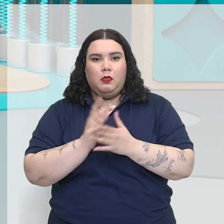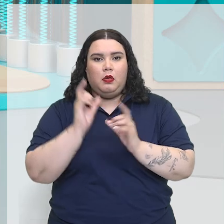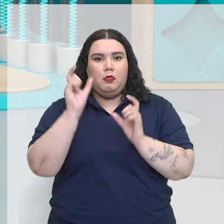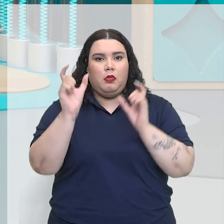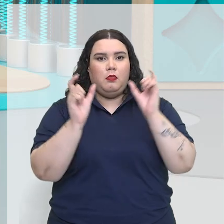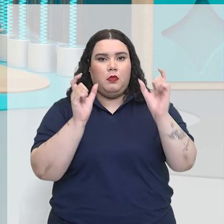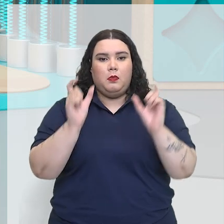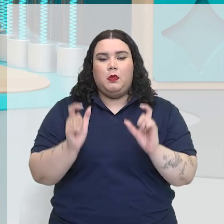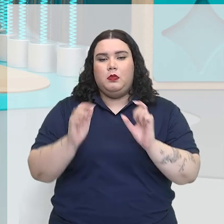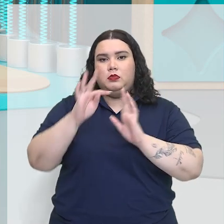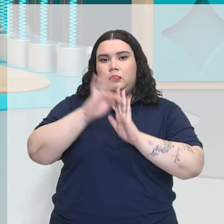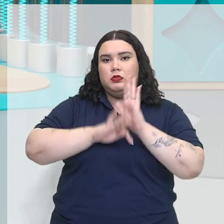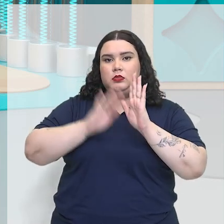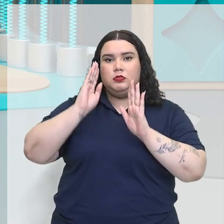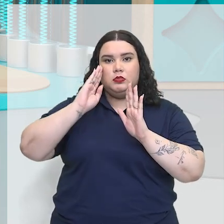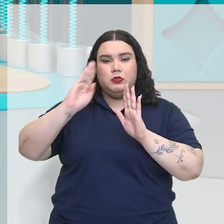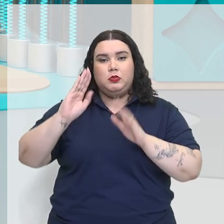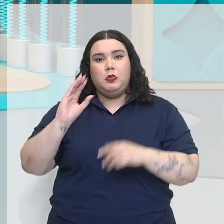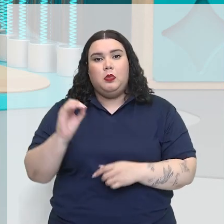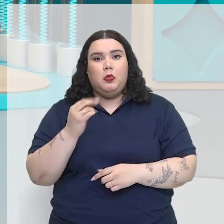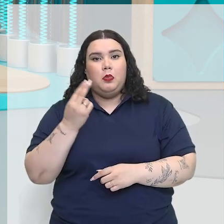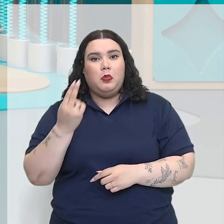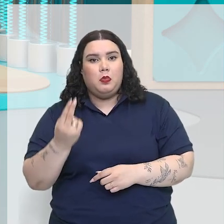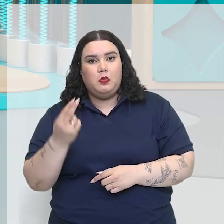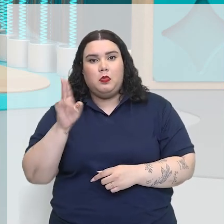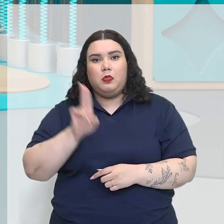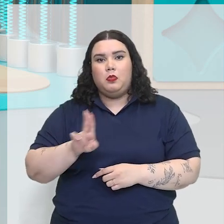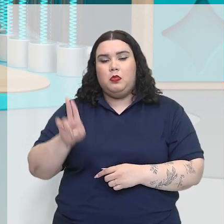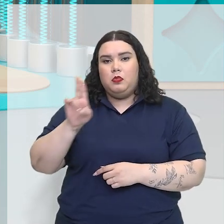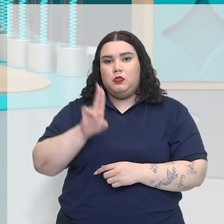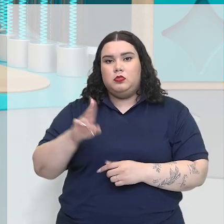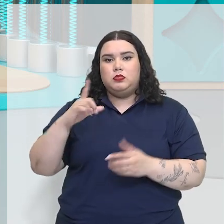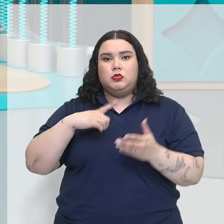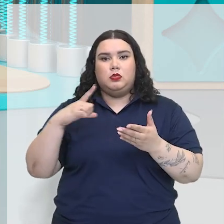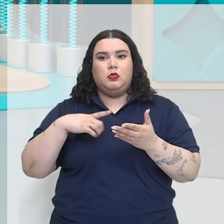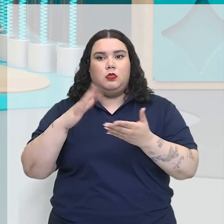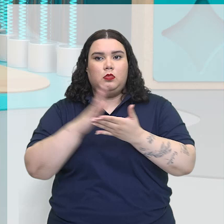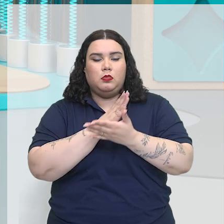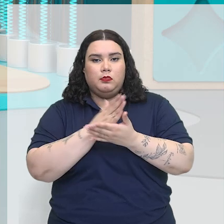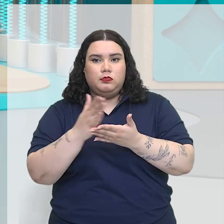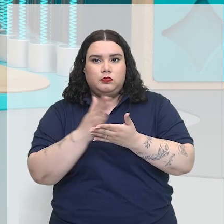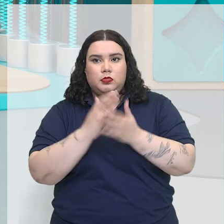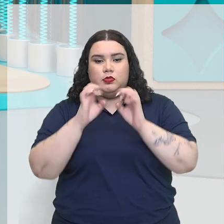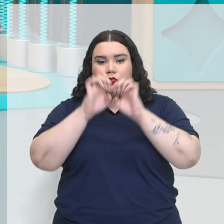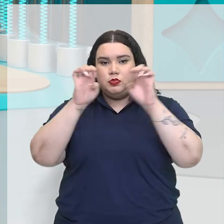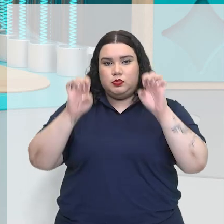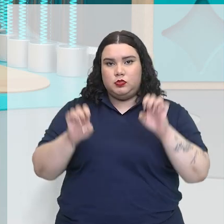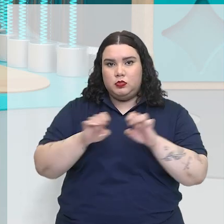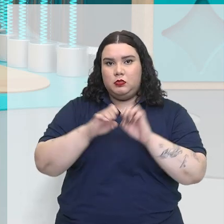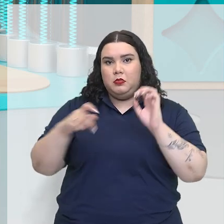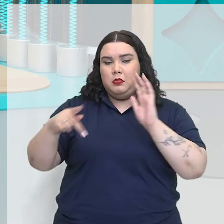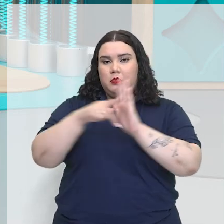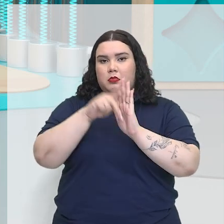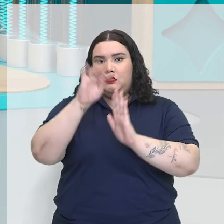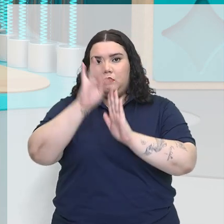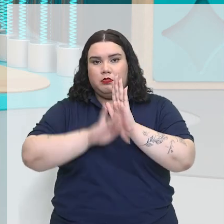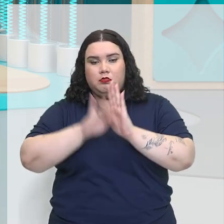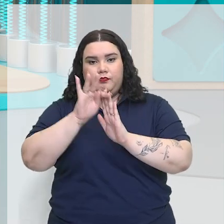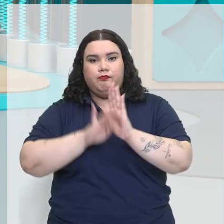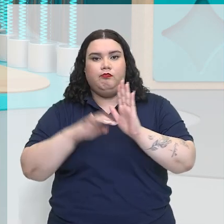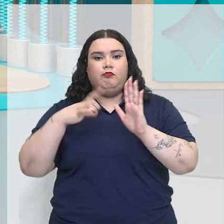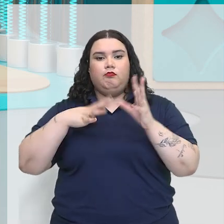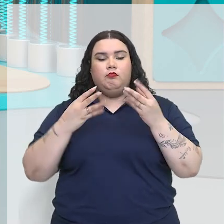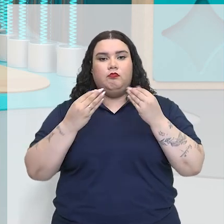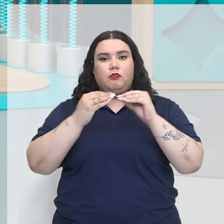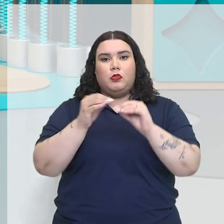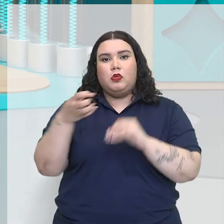texto principal, ou utiliza-se alguma estrutura do texto, colocando